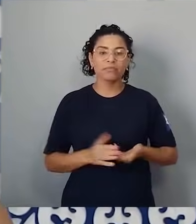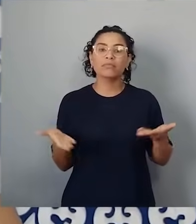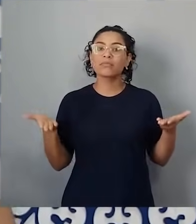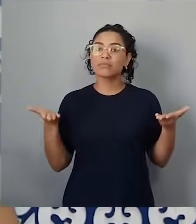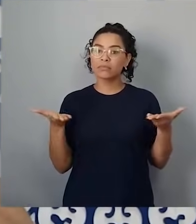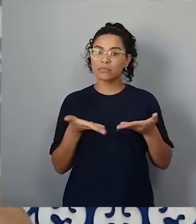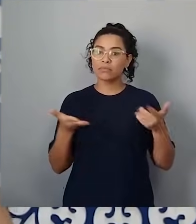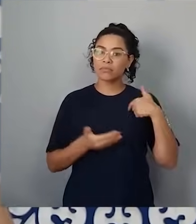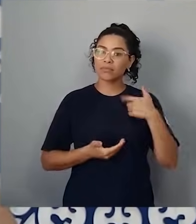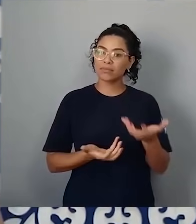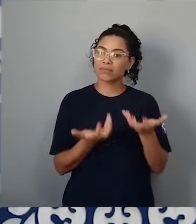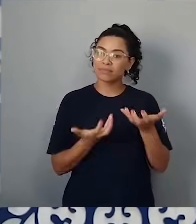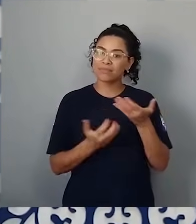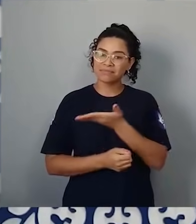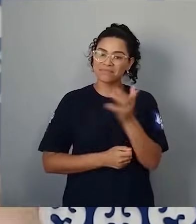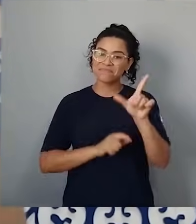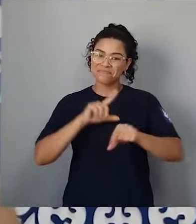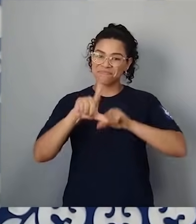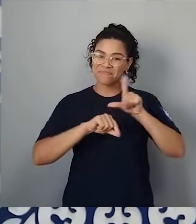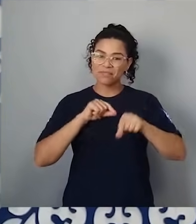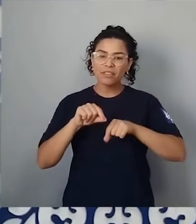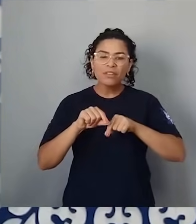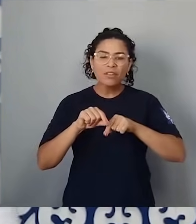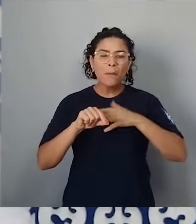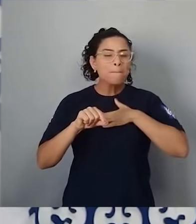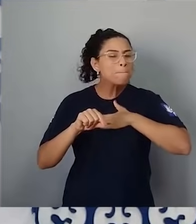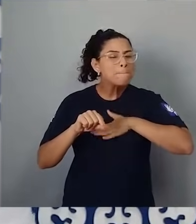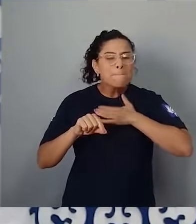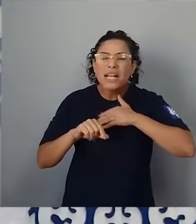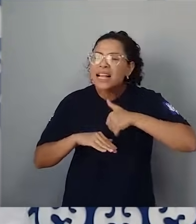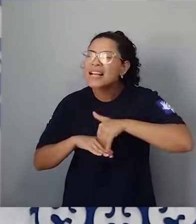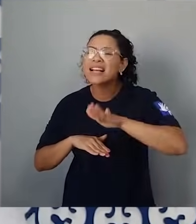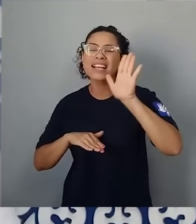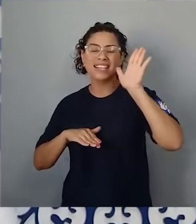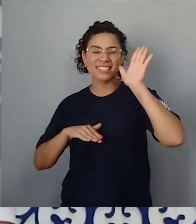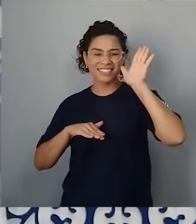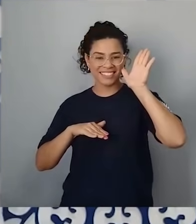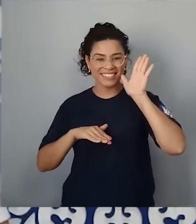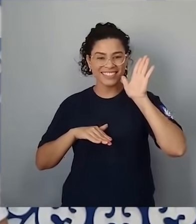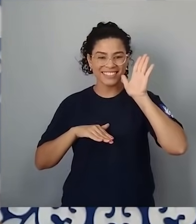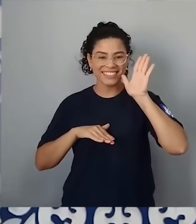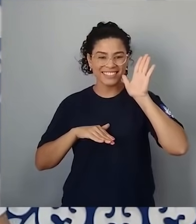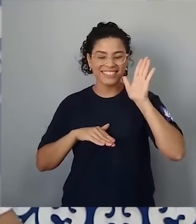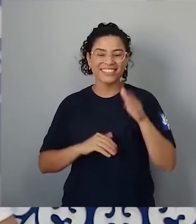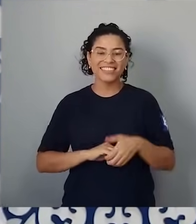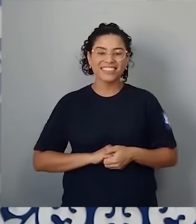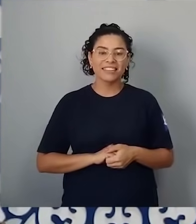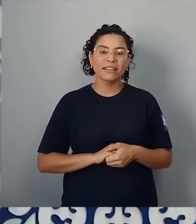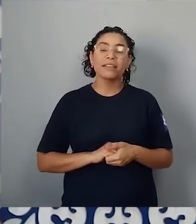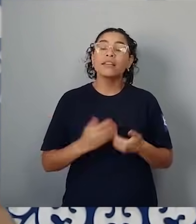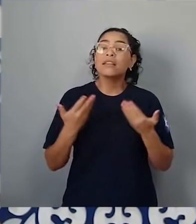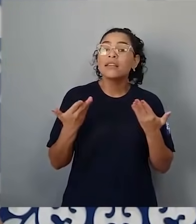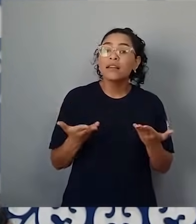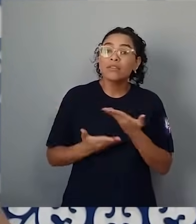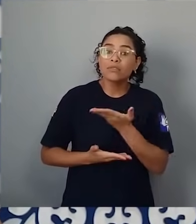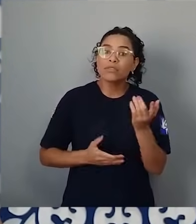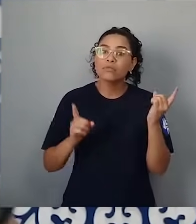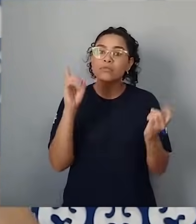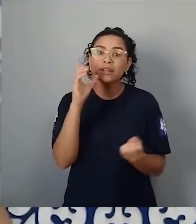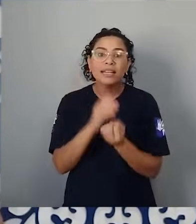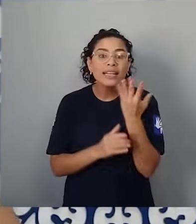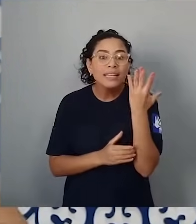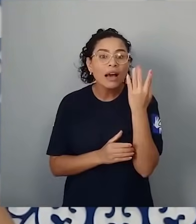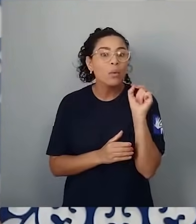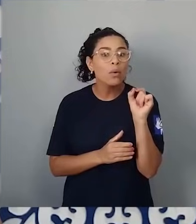Agora eu quero que vocês escolham a cor preferida de vocês. Isso mesmo! E vocês irão criar um